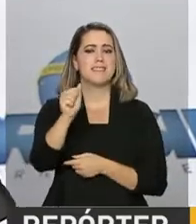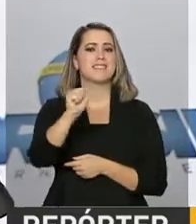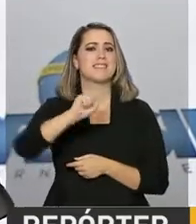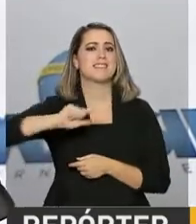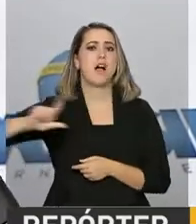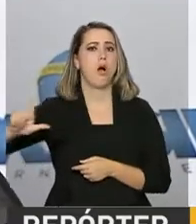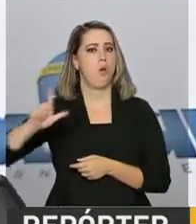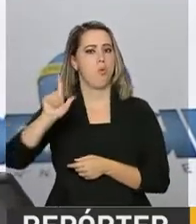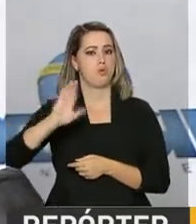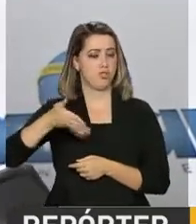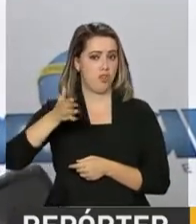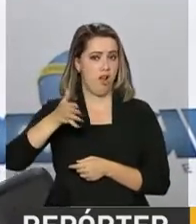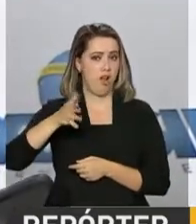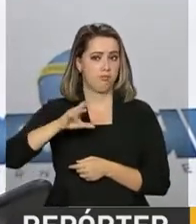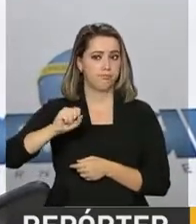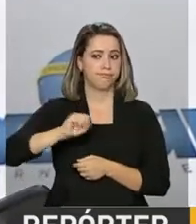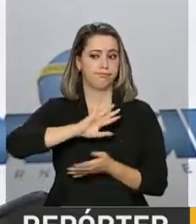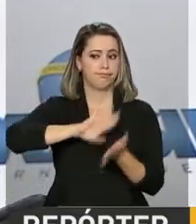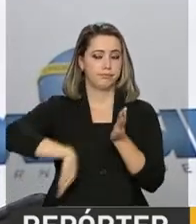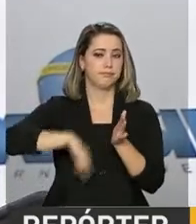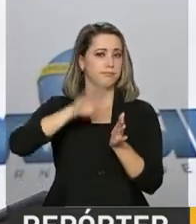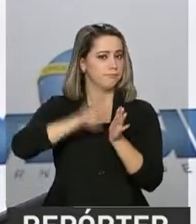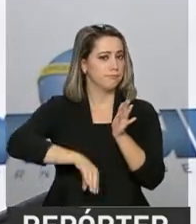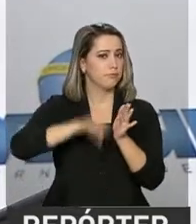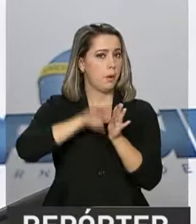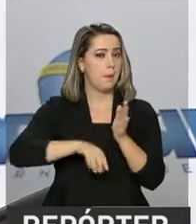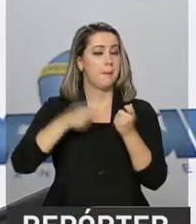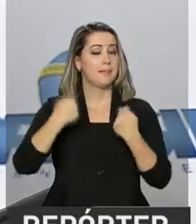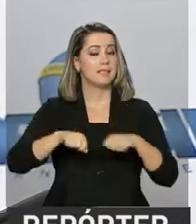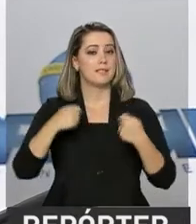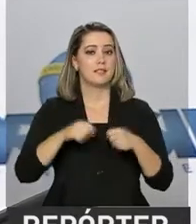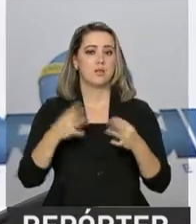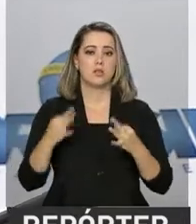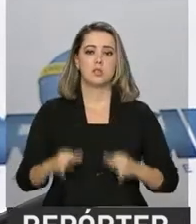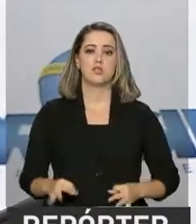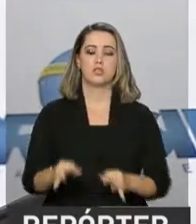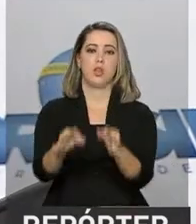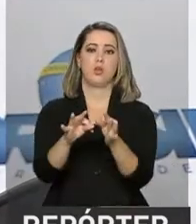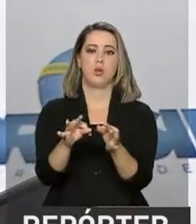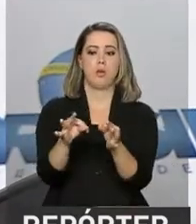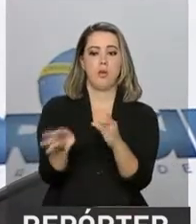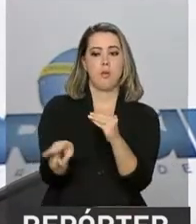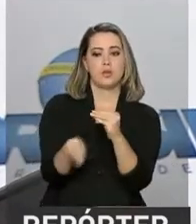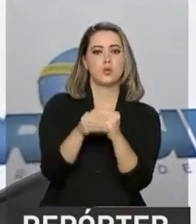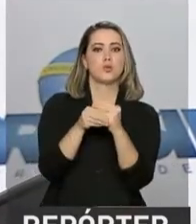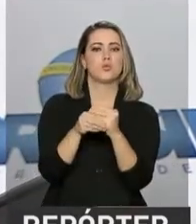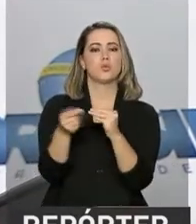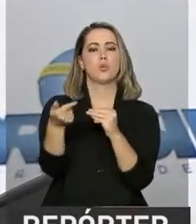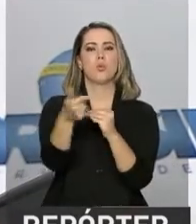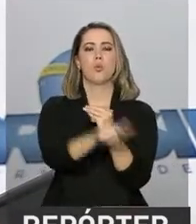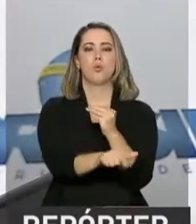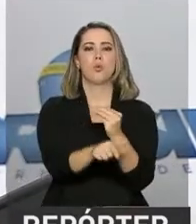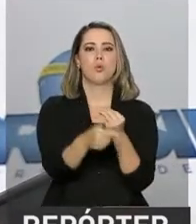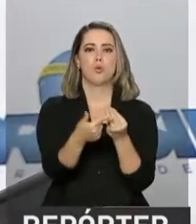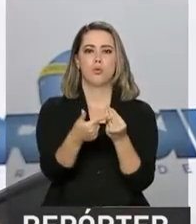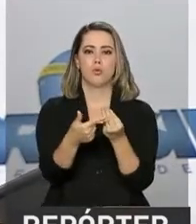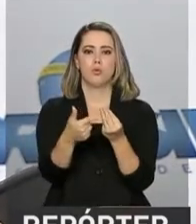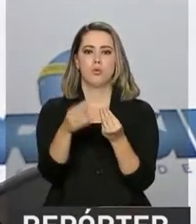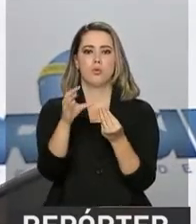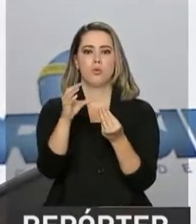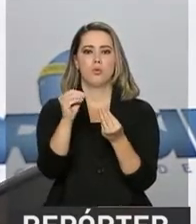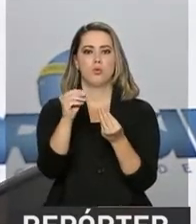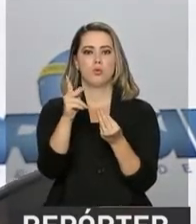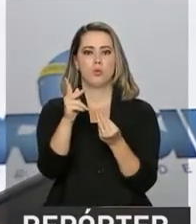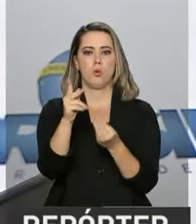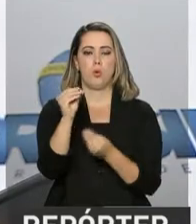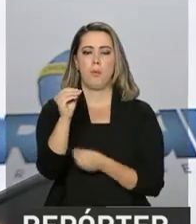foi tirado agora requer tecnologia para substituir o sódio por outro o componente dessas